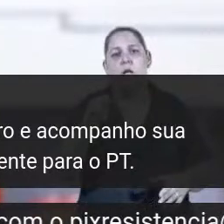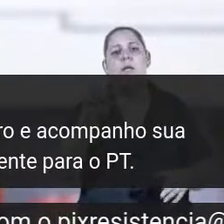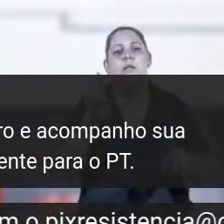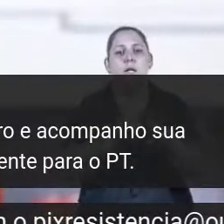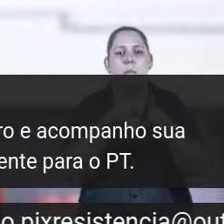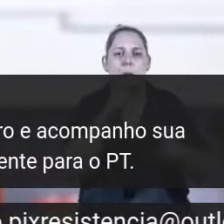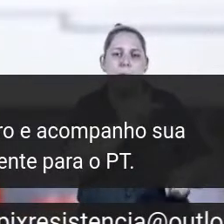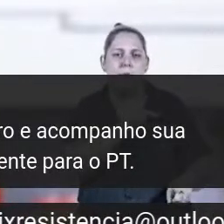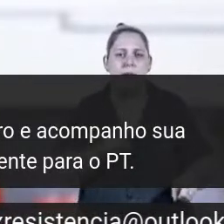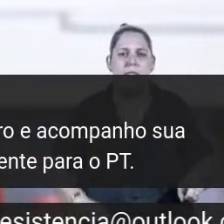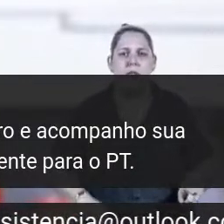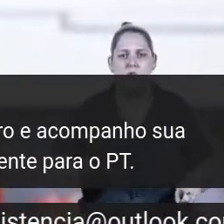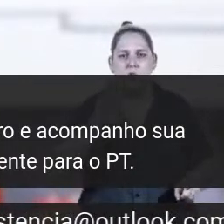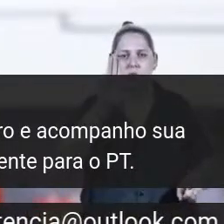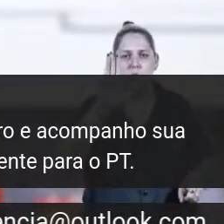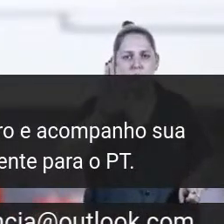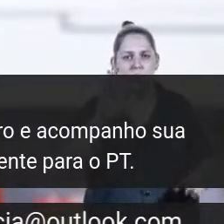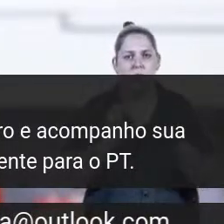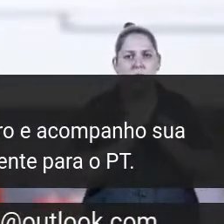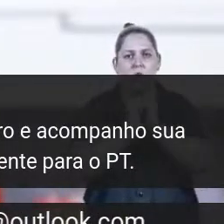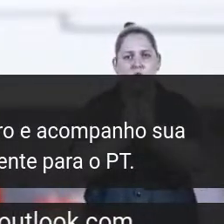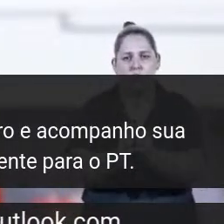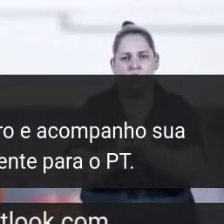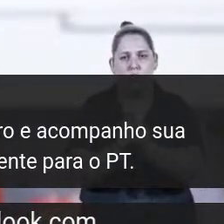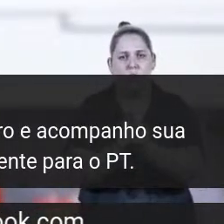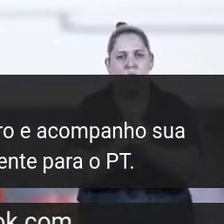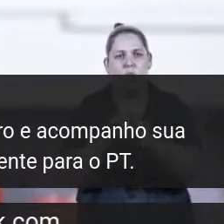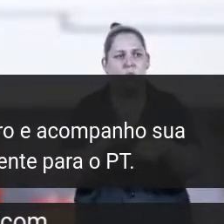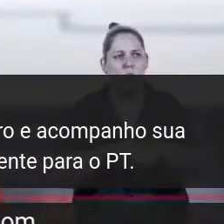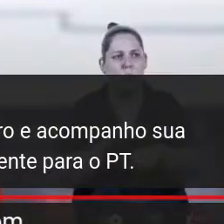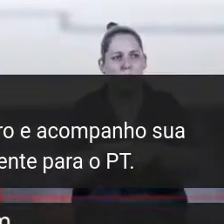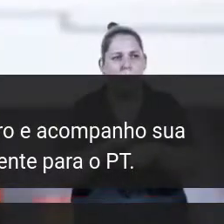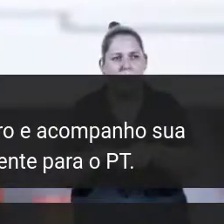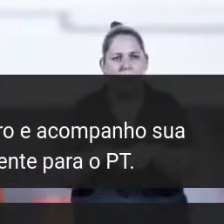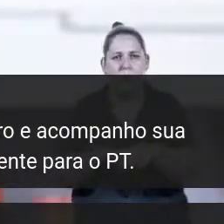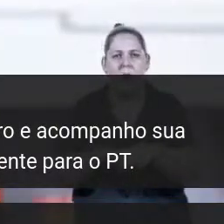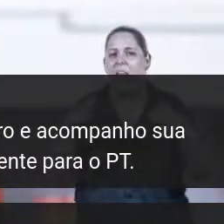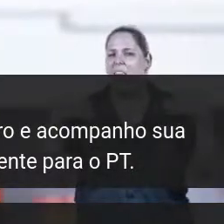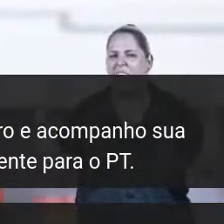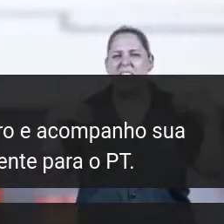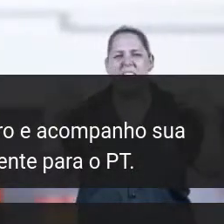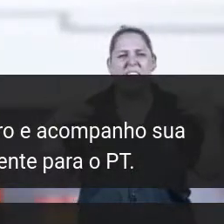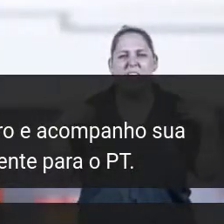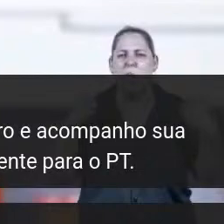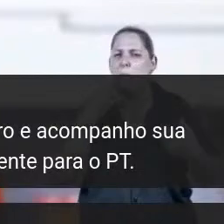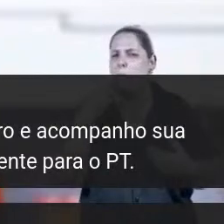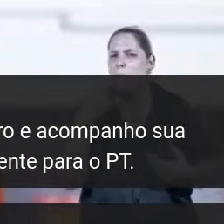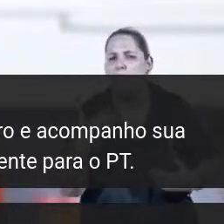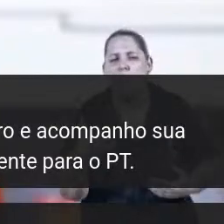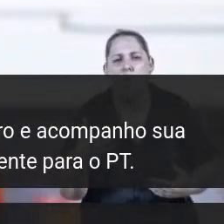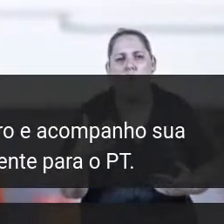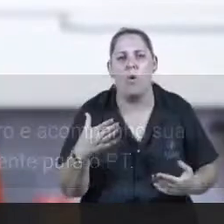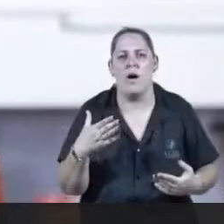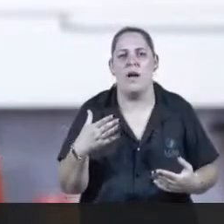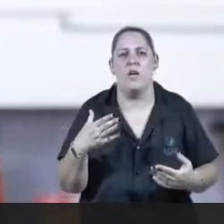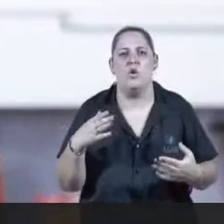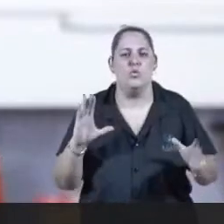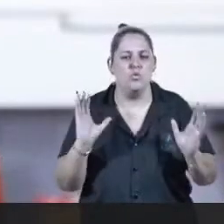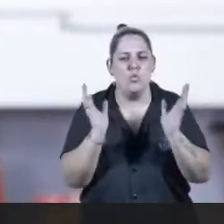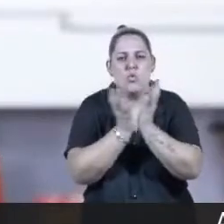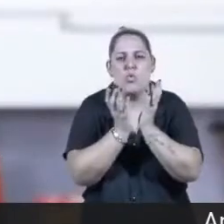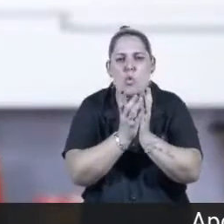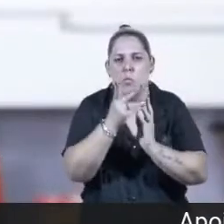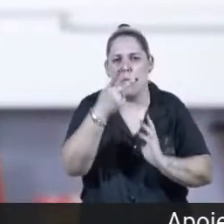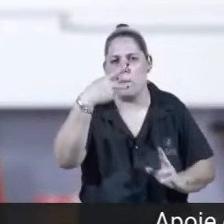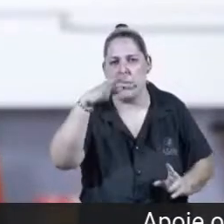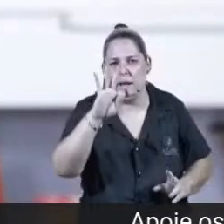ao meu lado, participando desse ato. Contarato, é uma alegria imensa, grande, muito grande para nós, do Partido dos